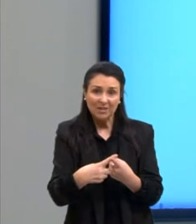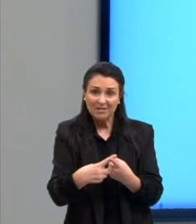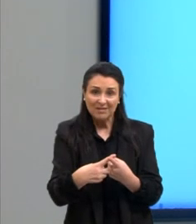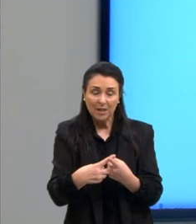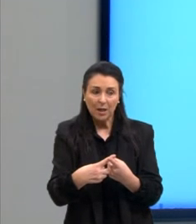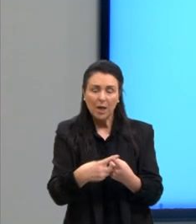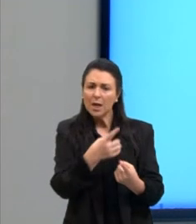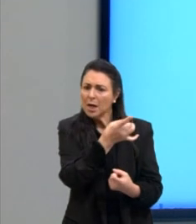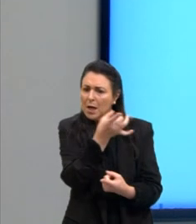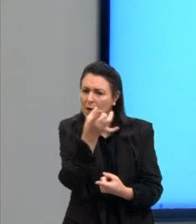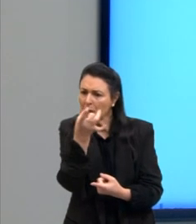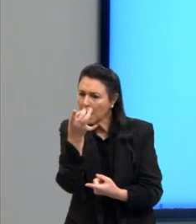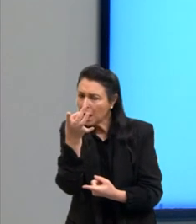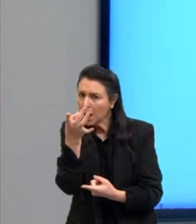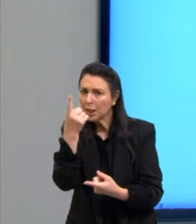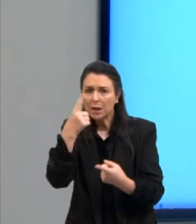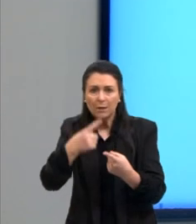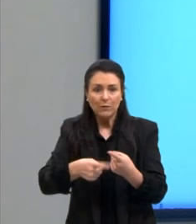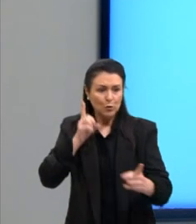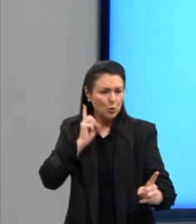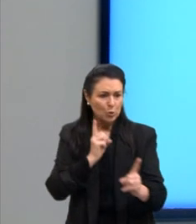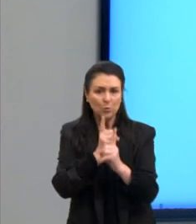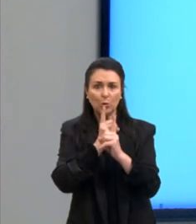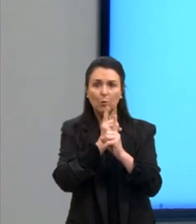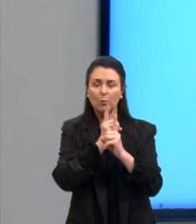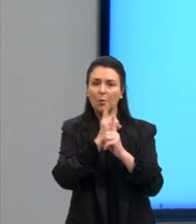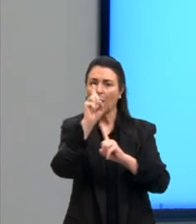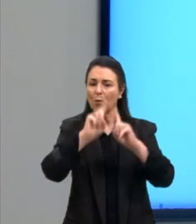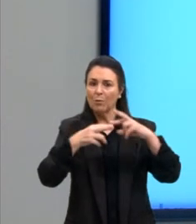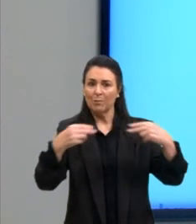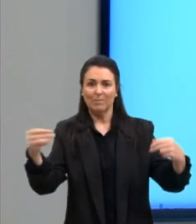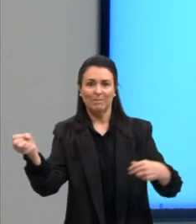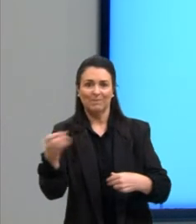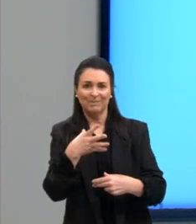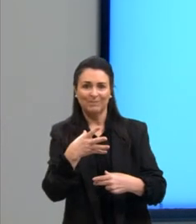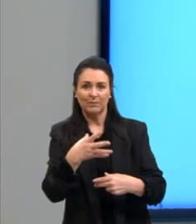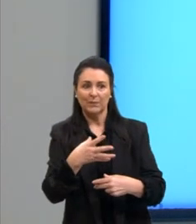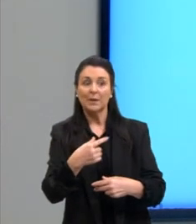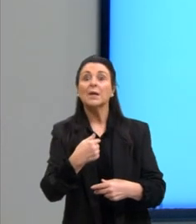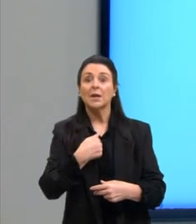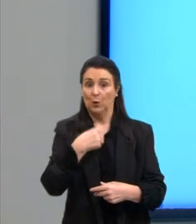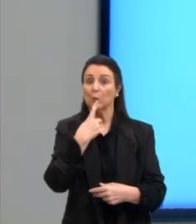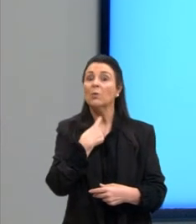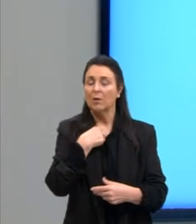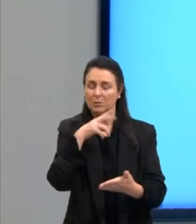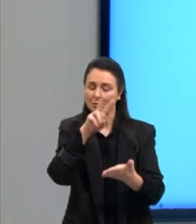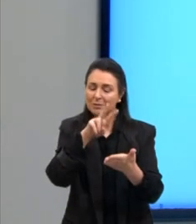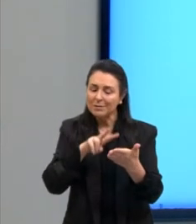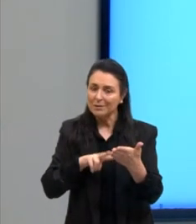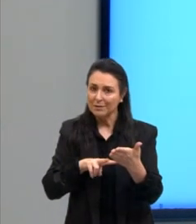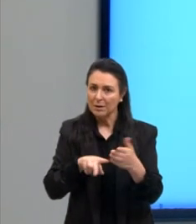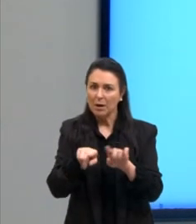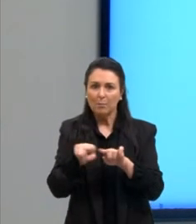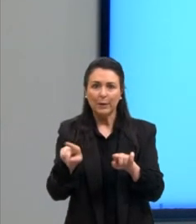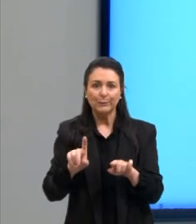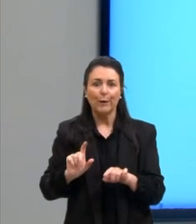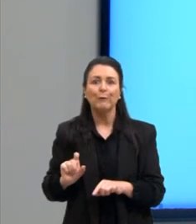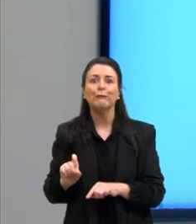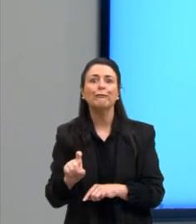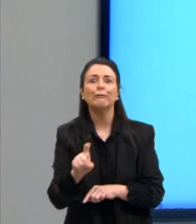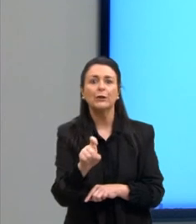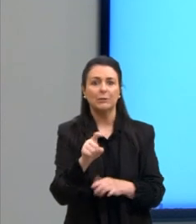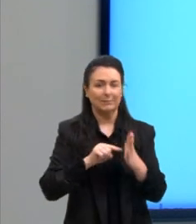descubro um detalhe eu descubro algo novo naquela mesma leitura Claro eu gosto muito de ler mas né Isso não é um vírus que